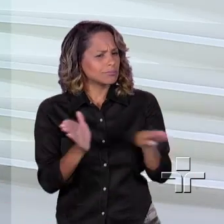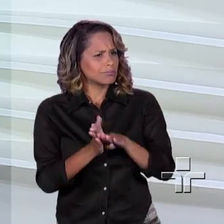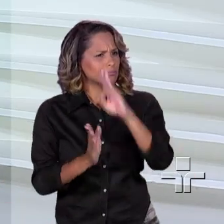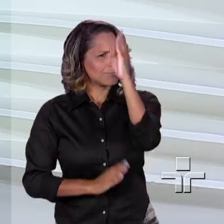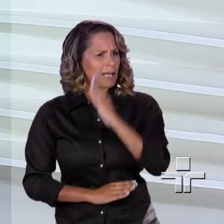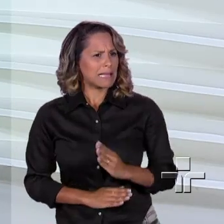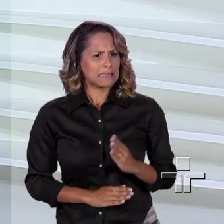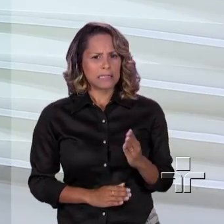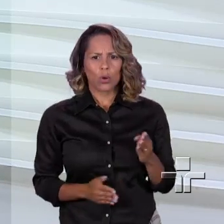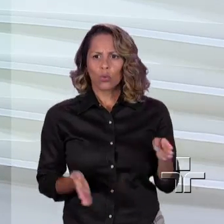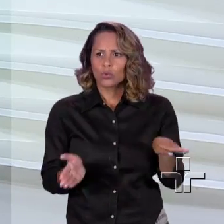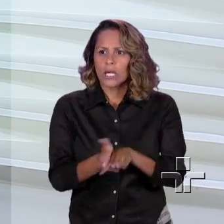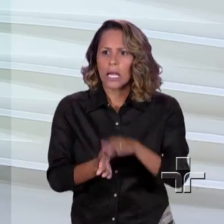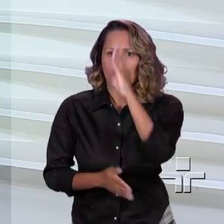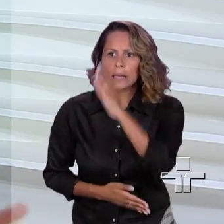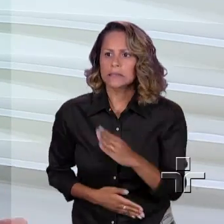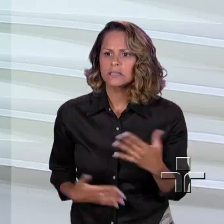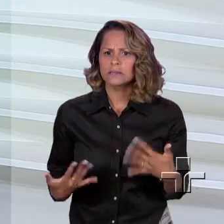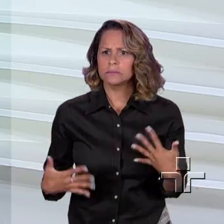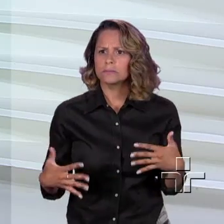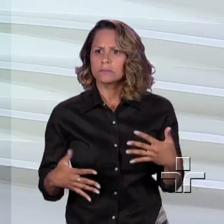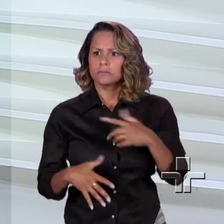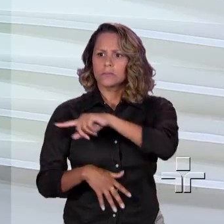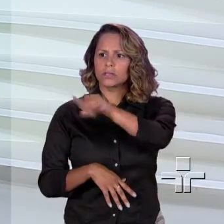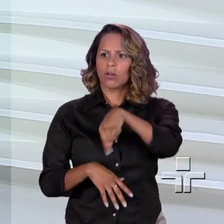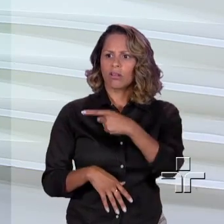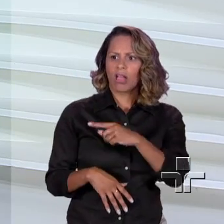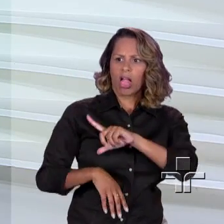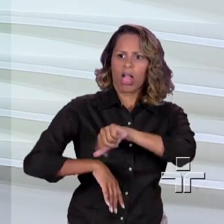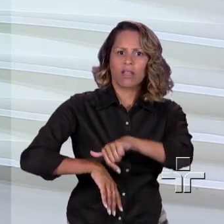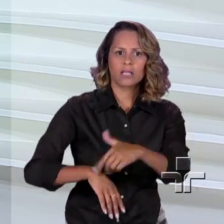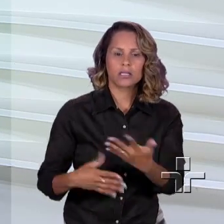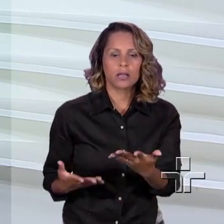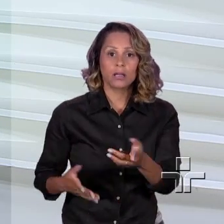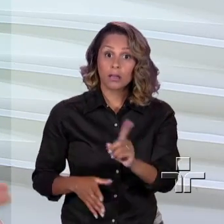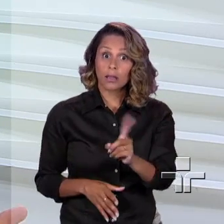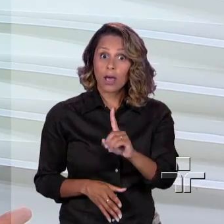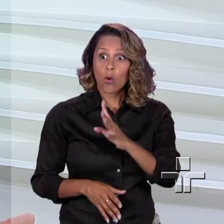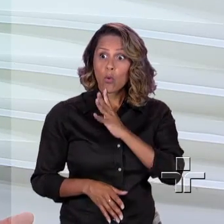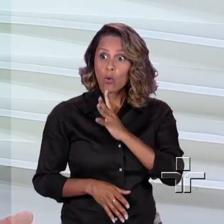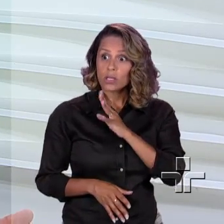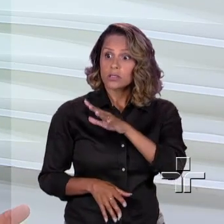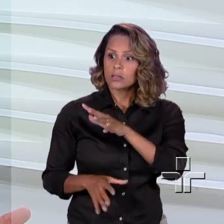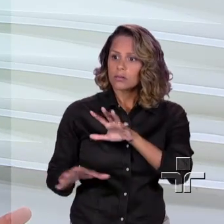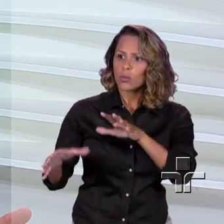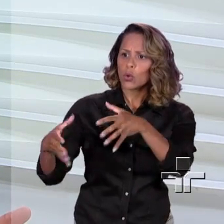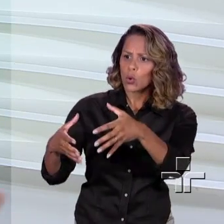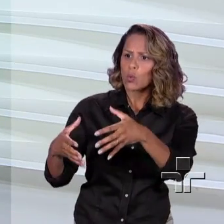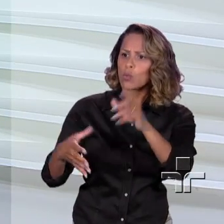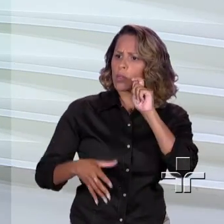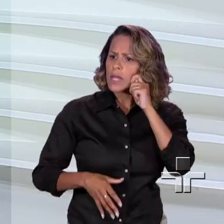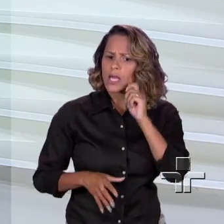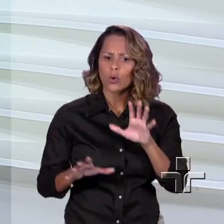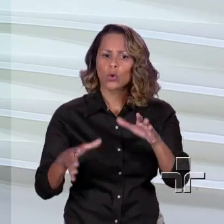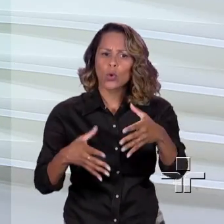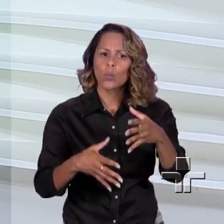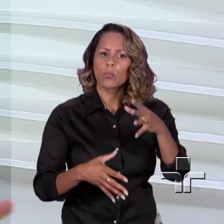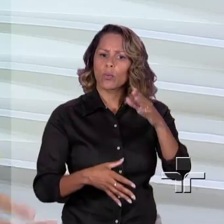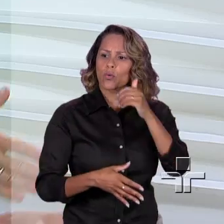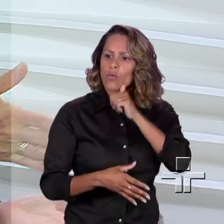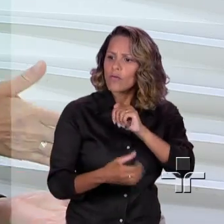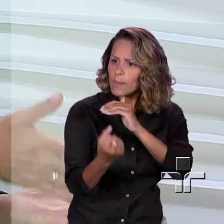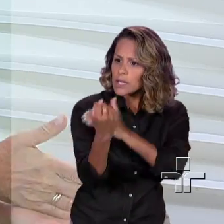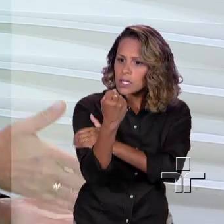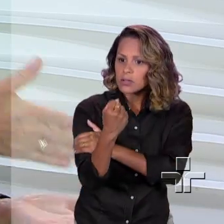nesse sentido. As pessoas estavam chegando tarde. E quando eu conheci o movimento feminista, o movimento negro, eu identificava imediatamente, abraçava esse movimento. Bom,